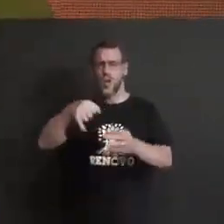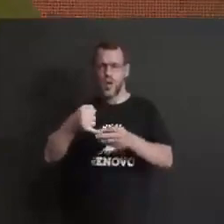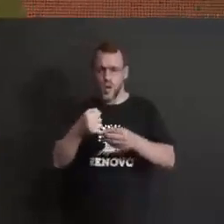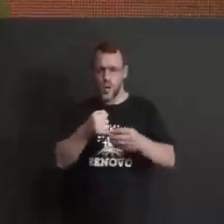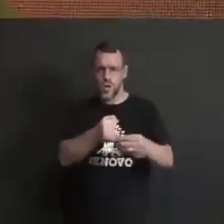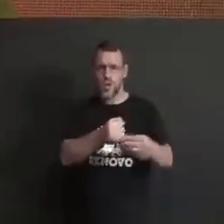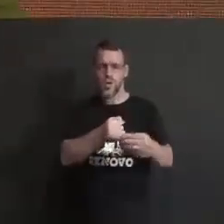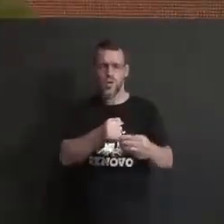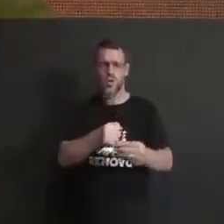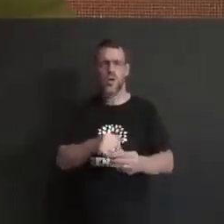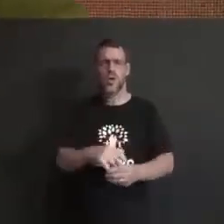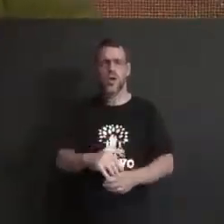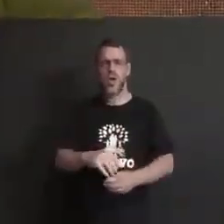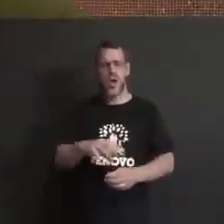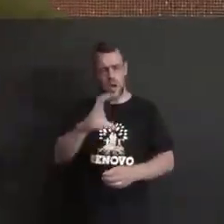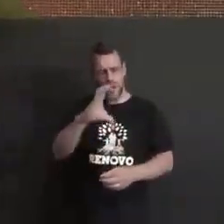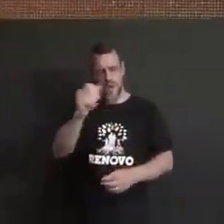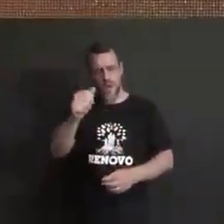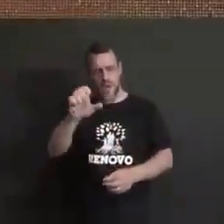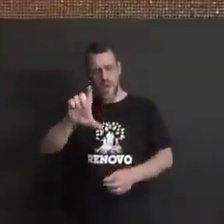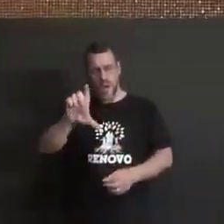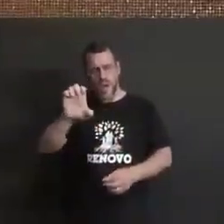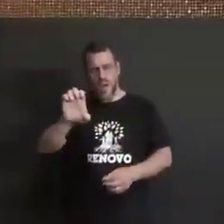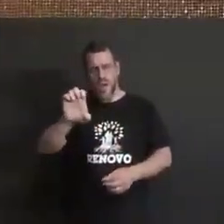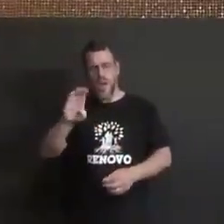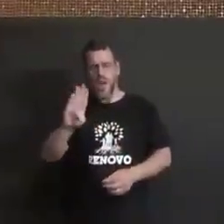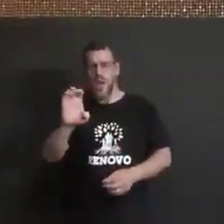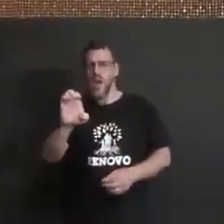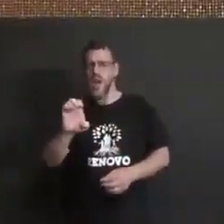não. Josué e Caleb receberam a